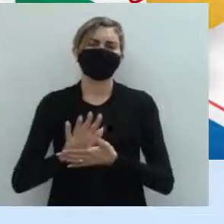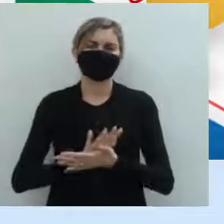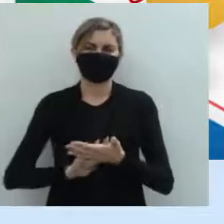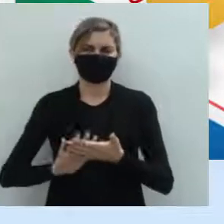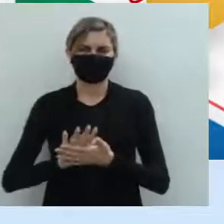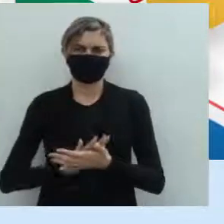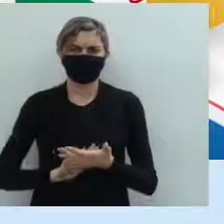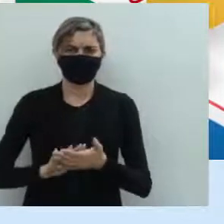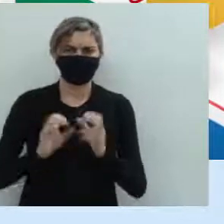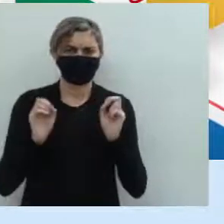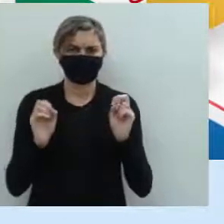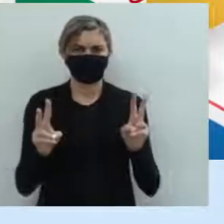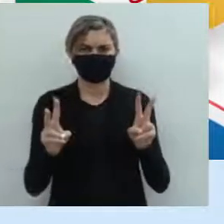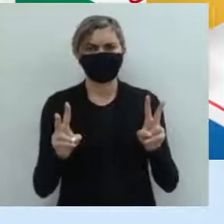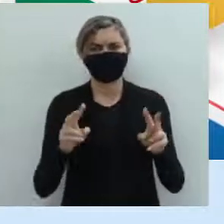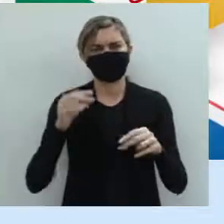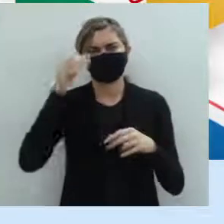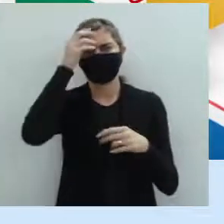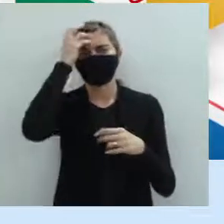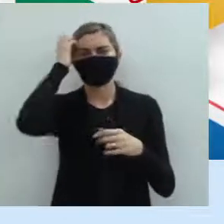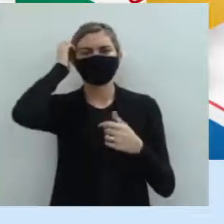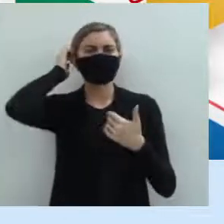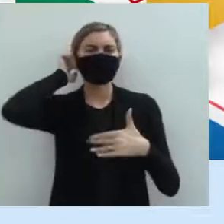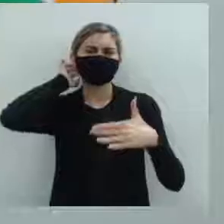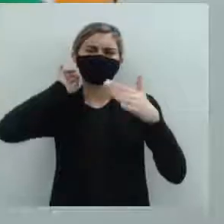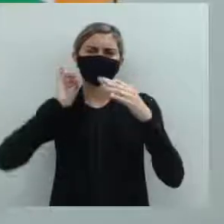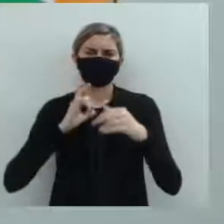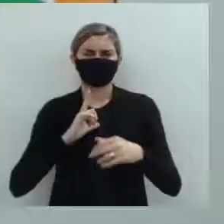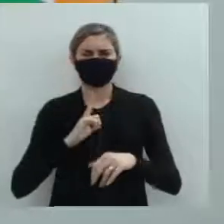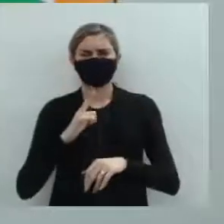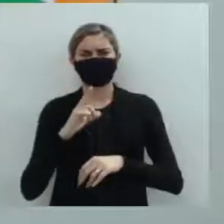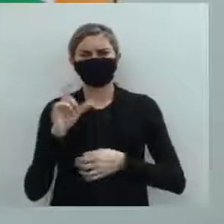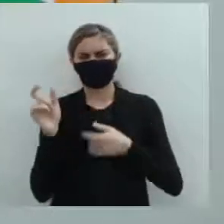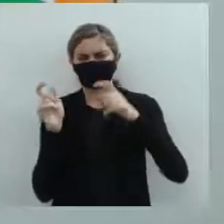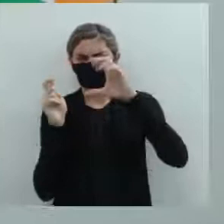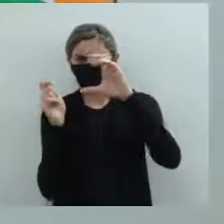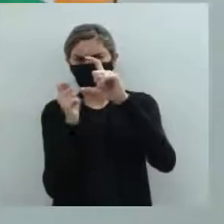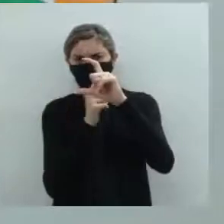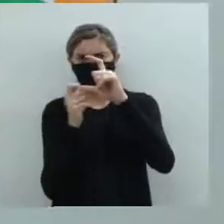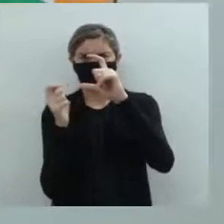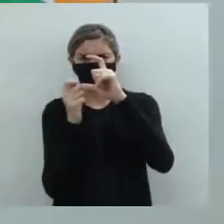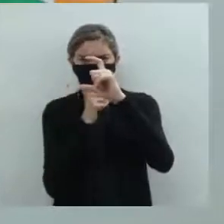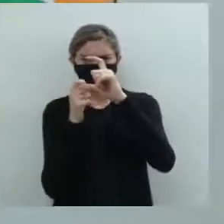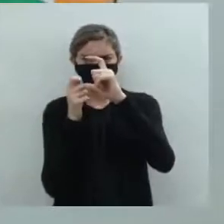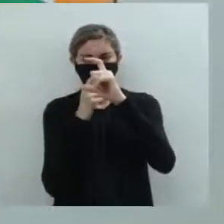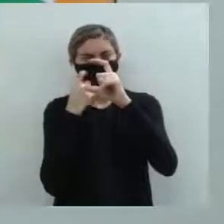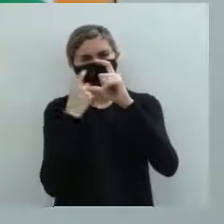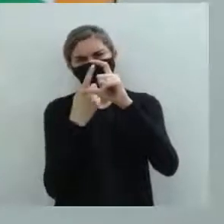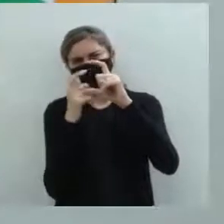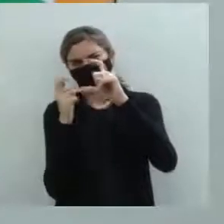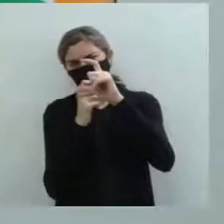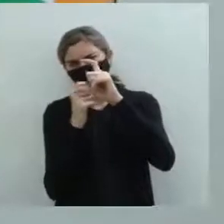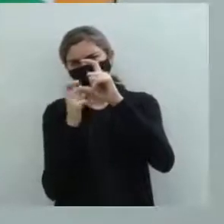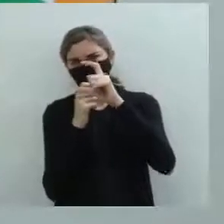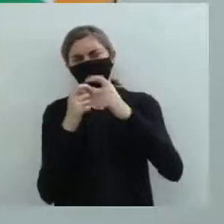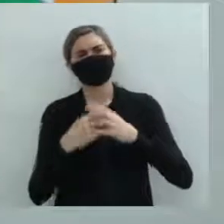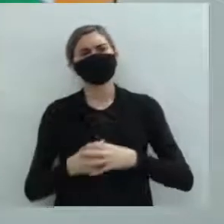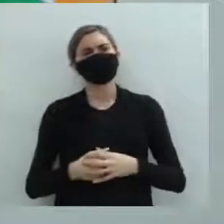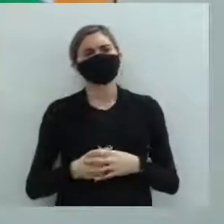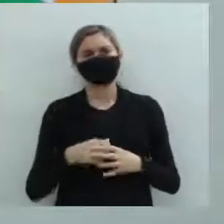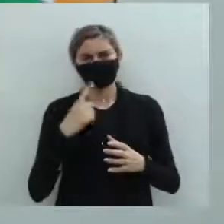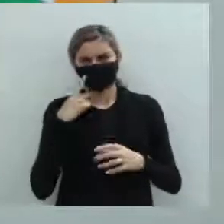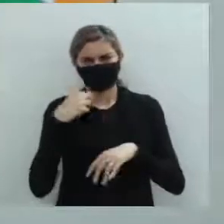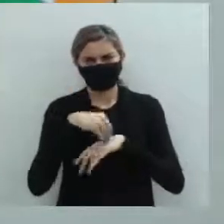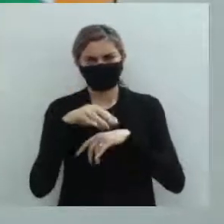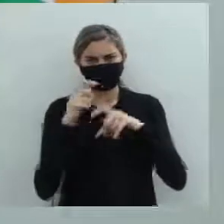está exercendo, ok? Vamos lá. Tem QR Code? Tem QR Code? Opa, vamos lá. Cadê o QR Code? Olha aí. Colocaram um